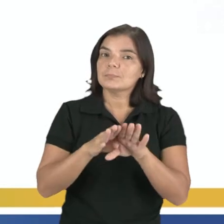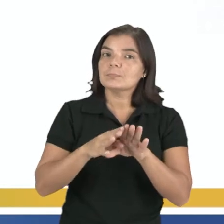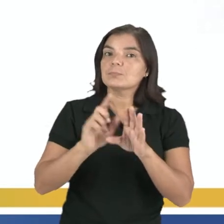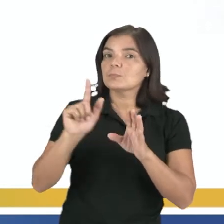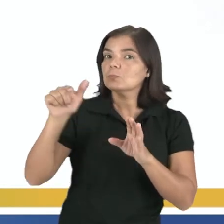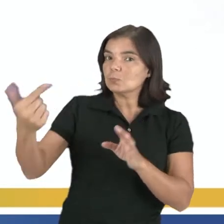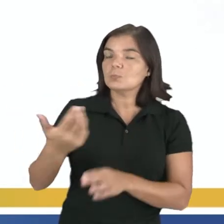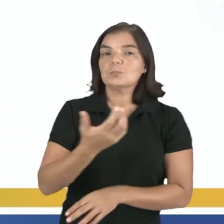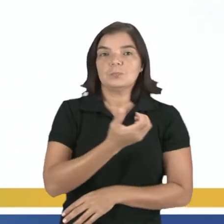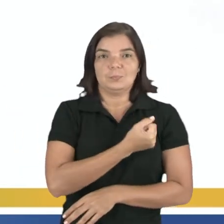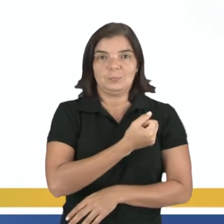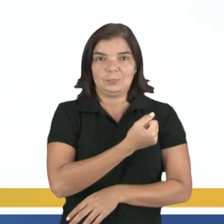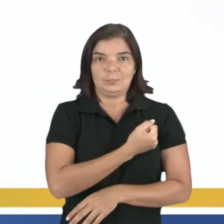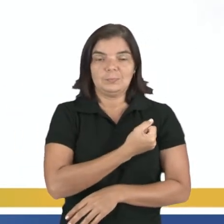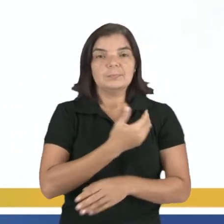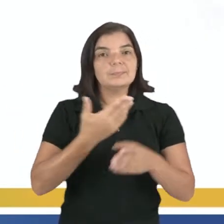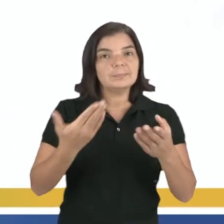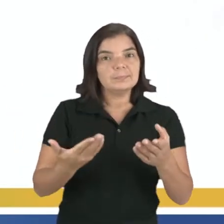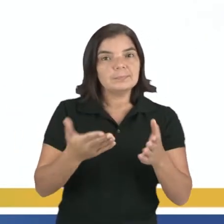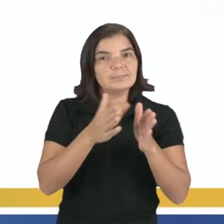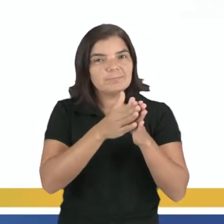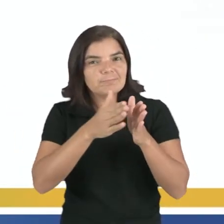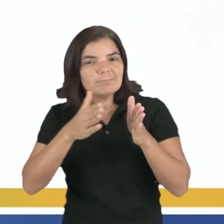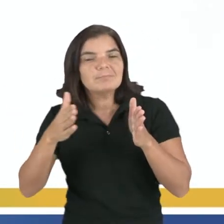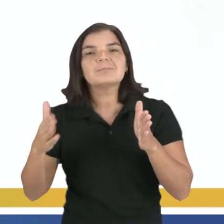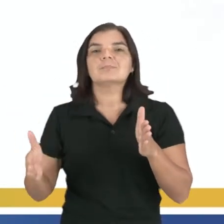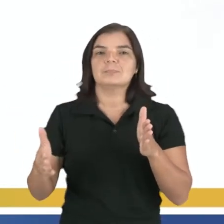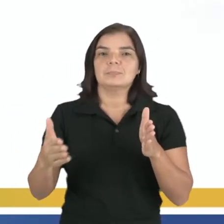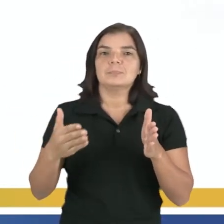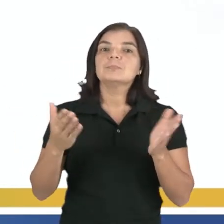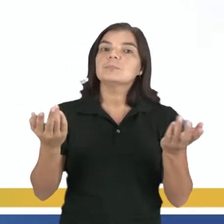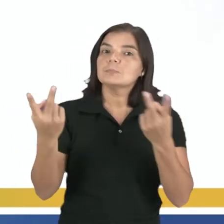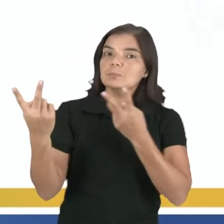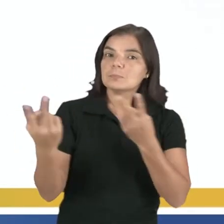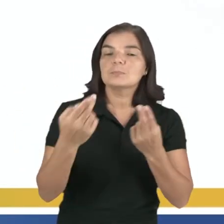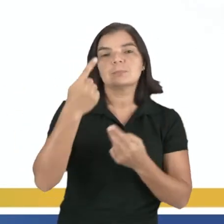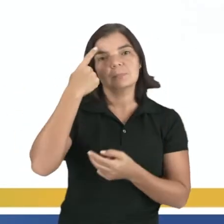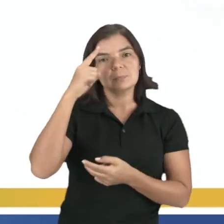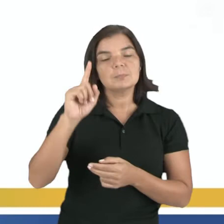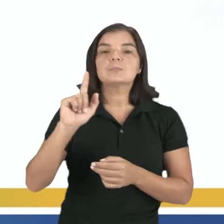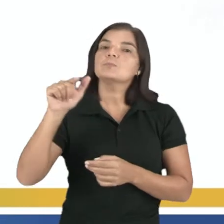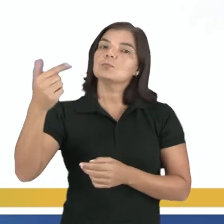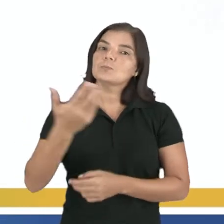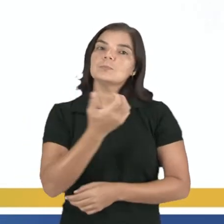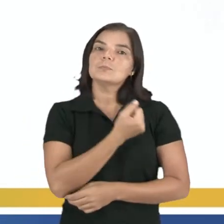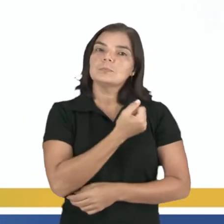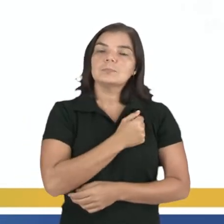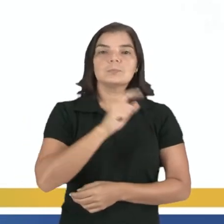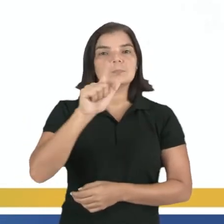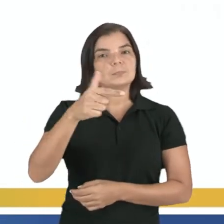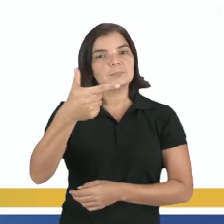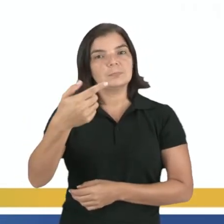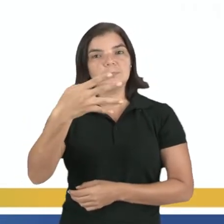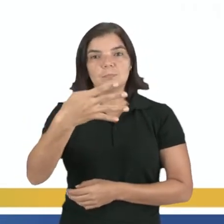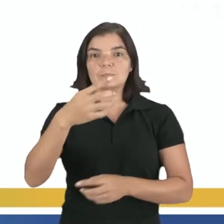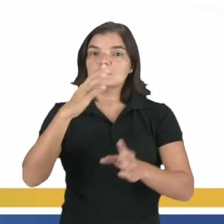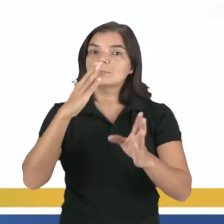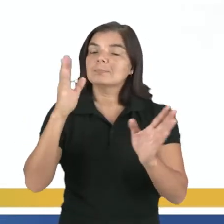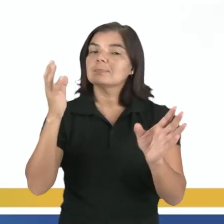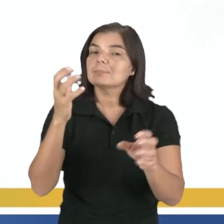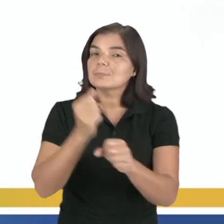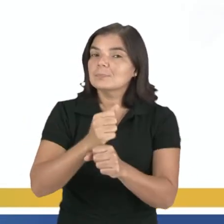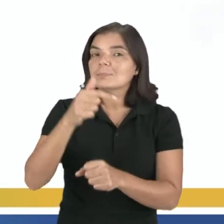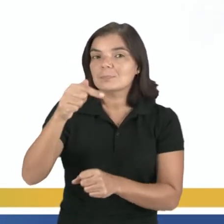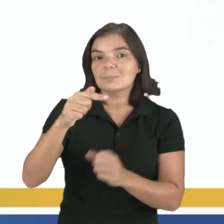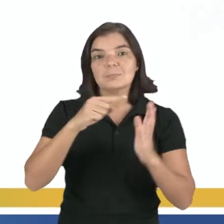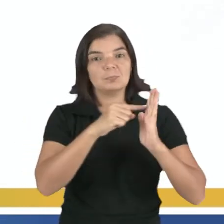o próximo termo. Então, seguindo esse padrão que eu mesmo criei, o próximo termo vai ser 24 mais 7. Ou seja, no lugar